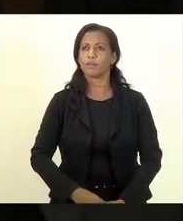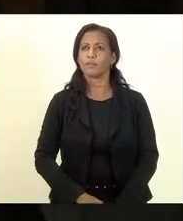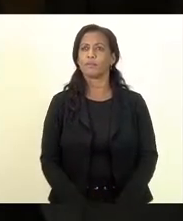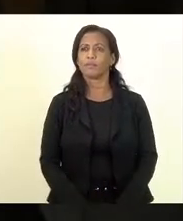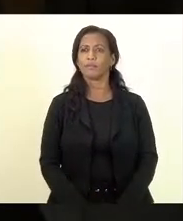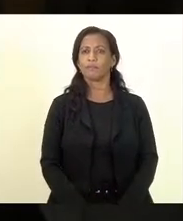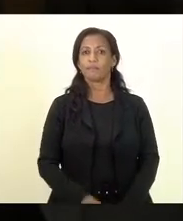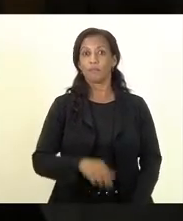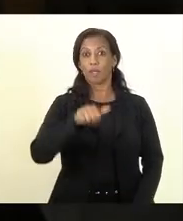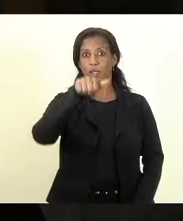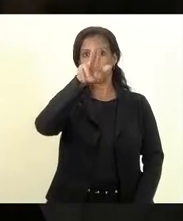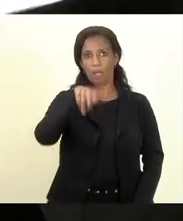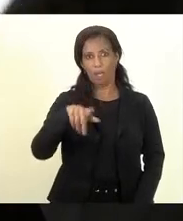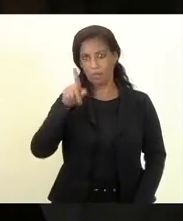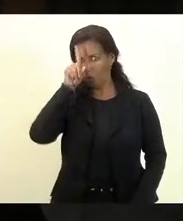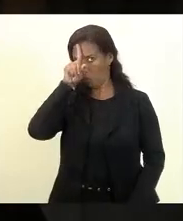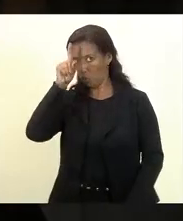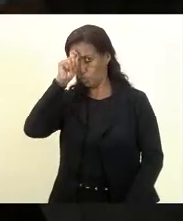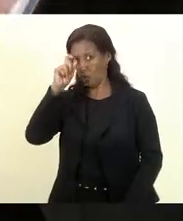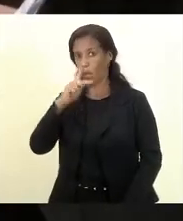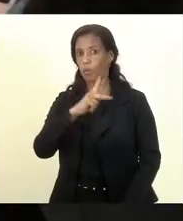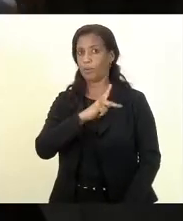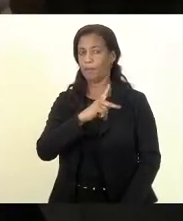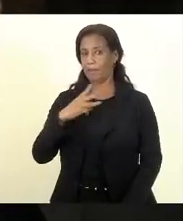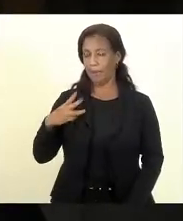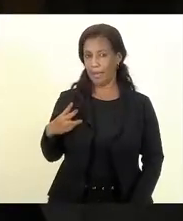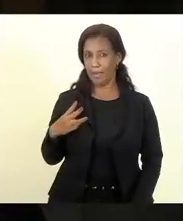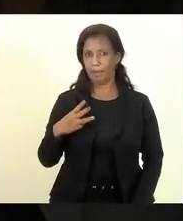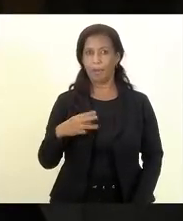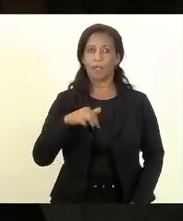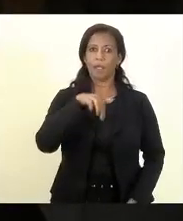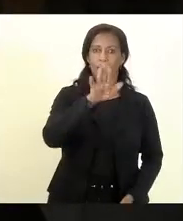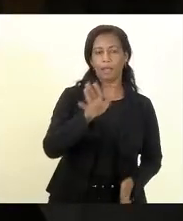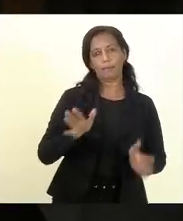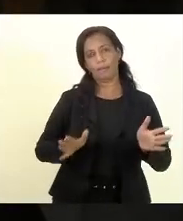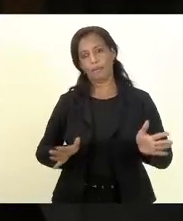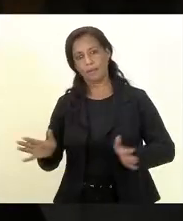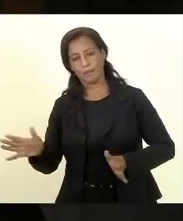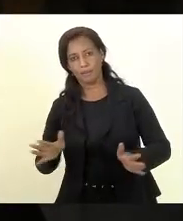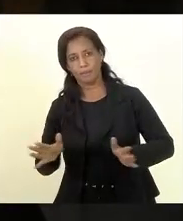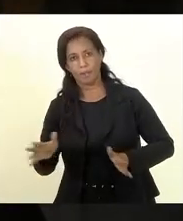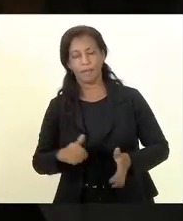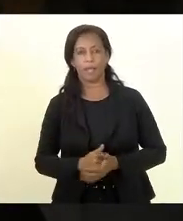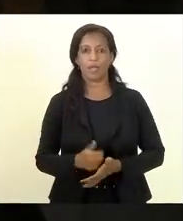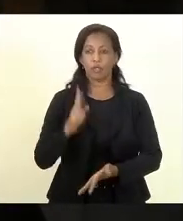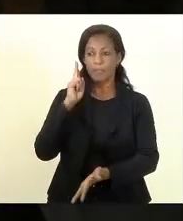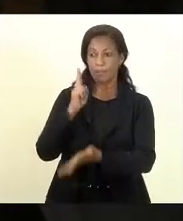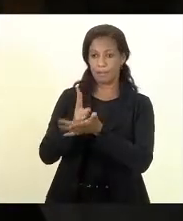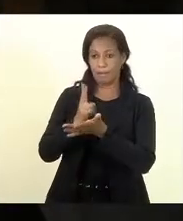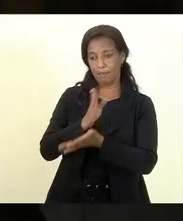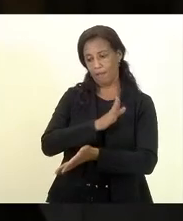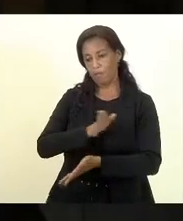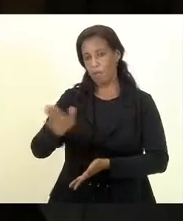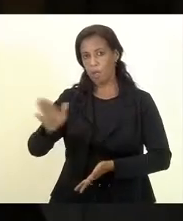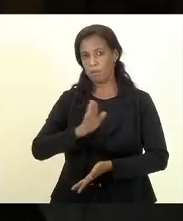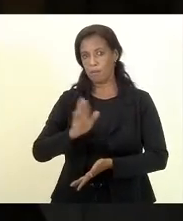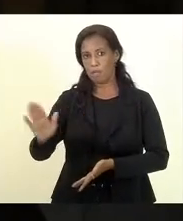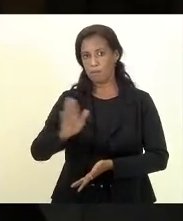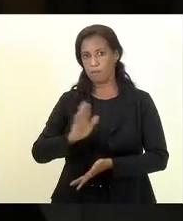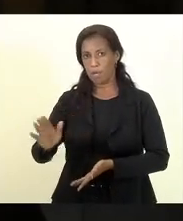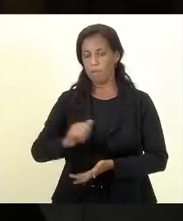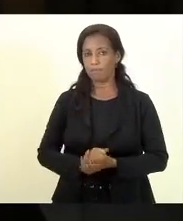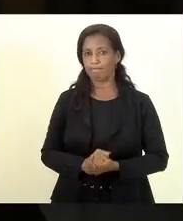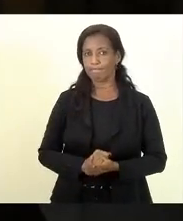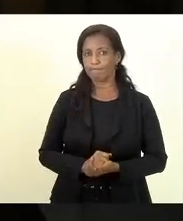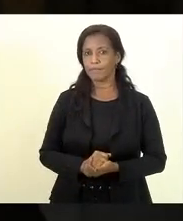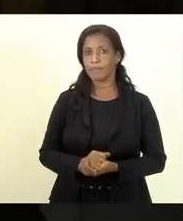Quem frequenta as unidades da Polícia Militar, quem tem acessibilidade, quem está lá sempre, né, sendo um braço